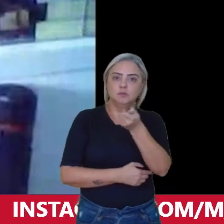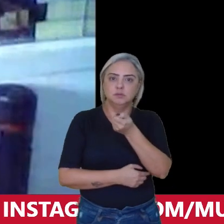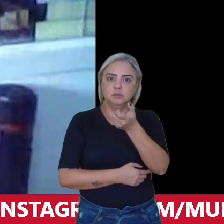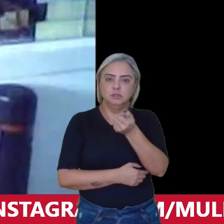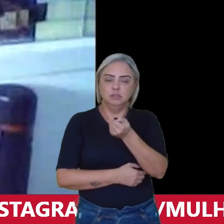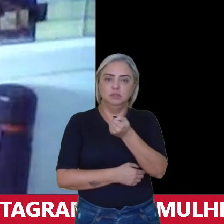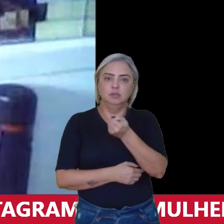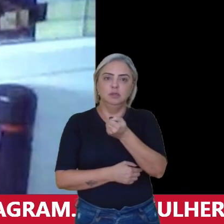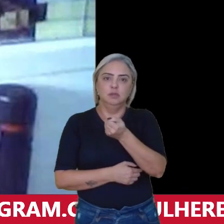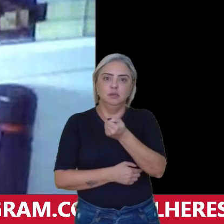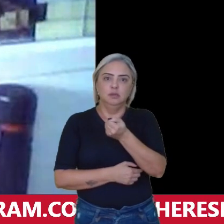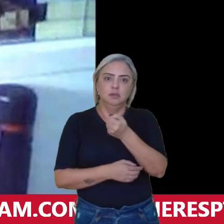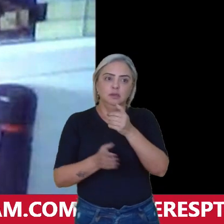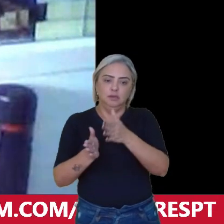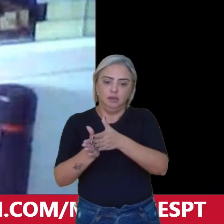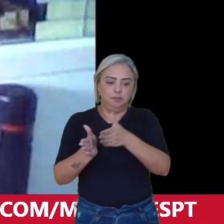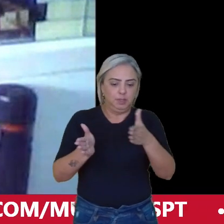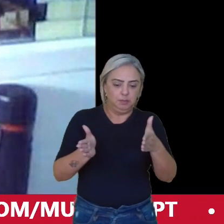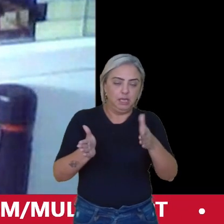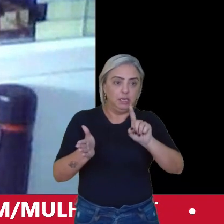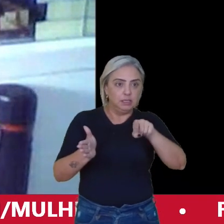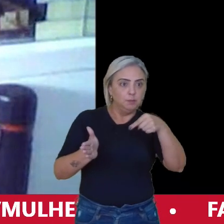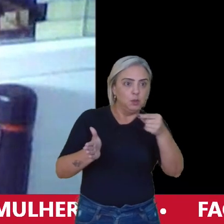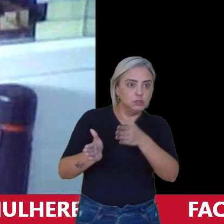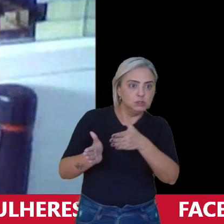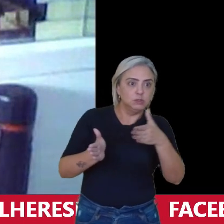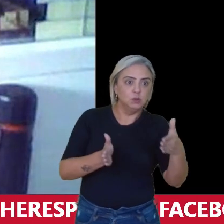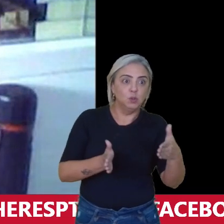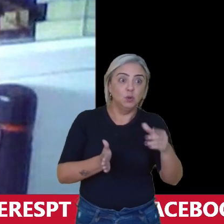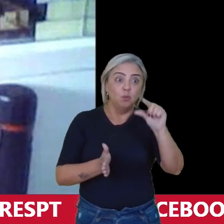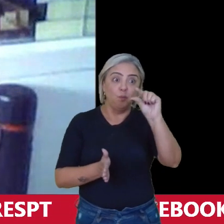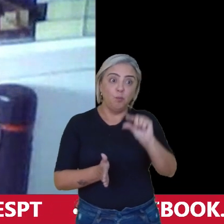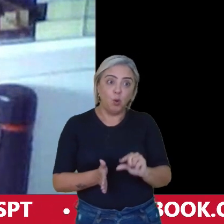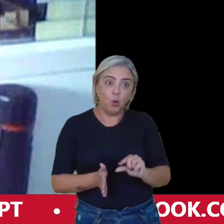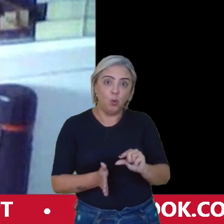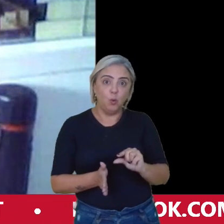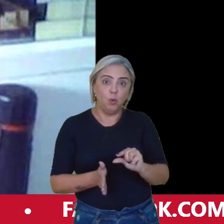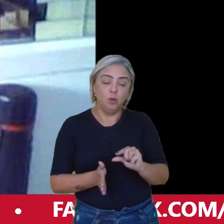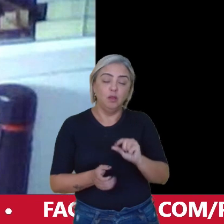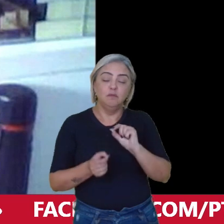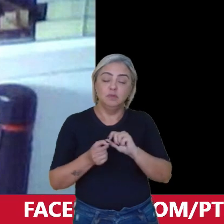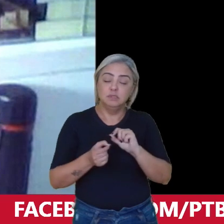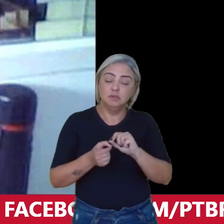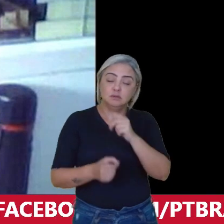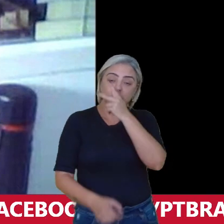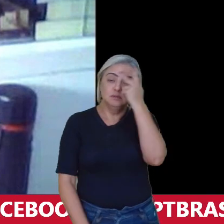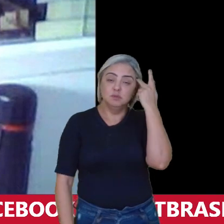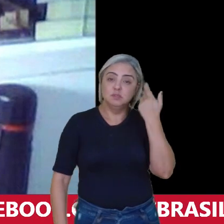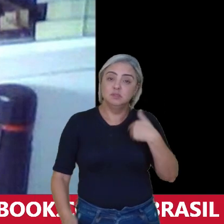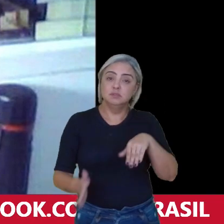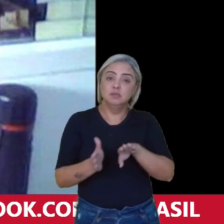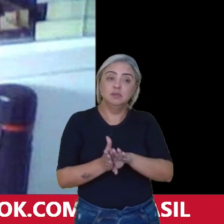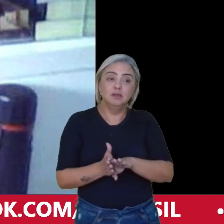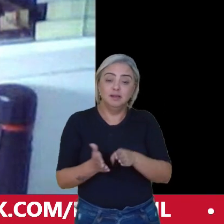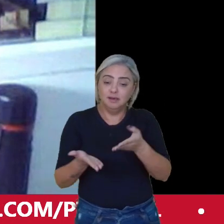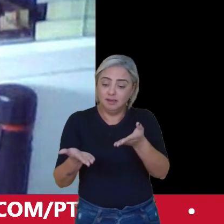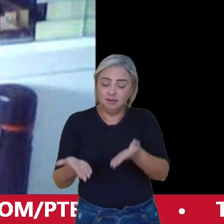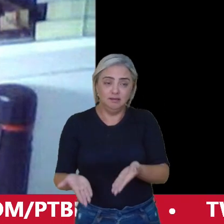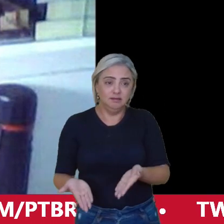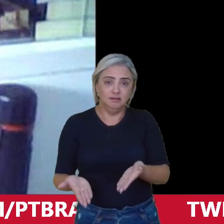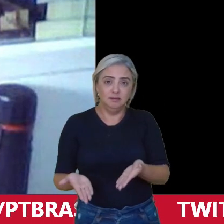que na segunda leva passou a acontecer com valor menor, fizeram com que as pessoas chegassem a essa